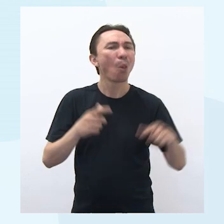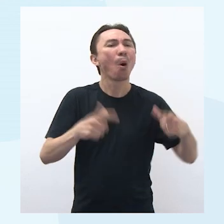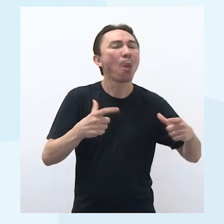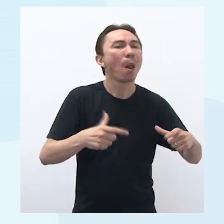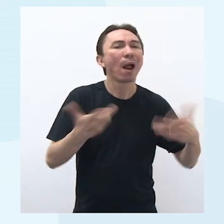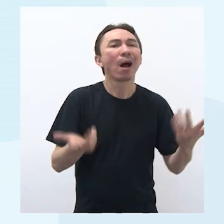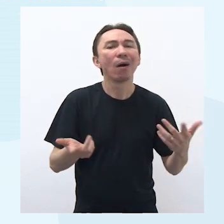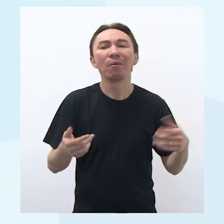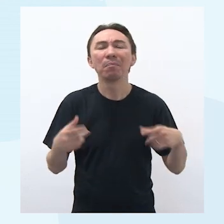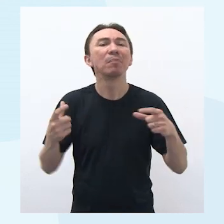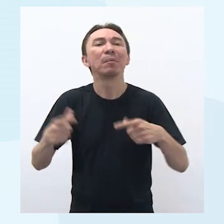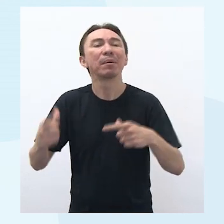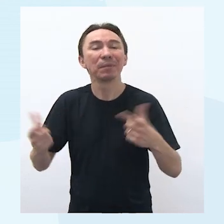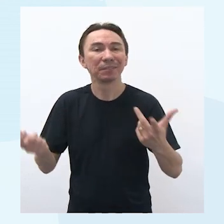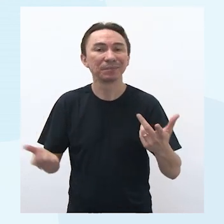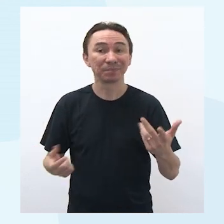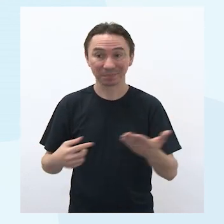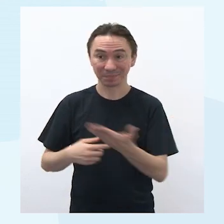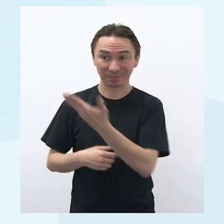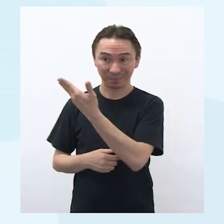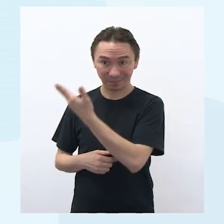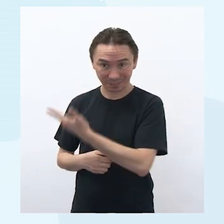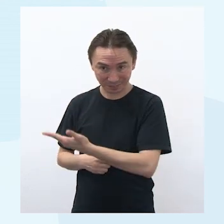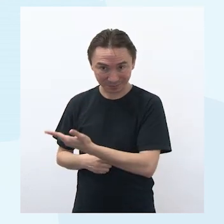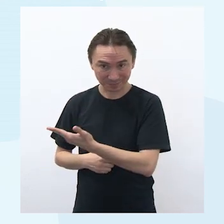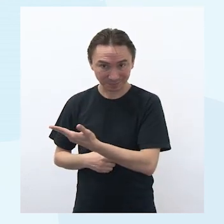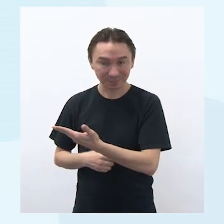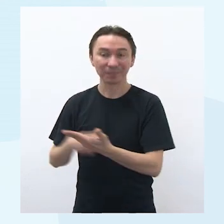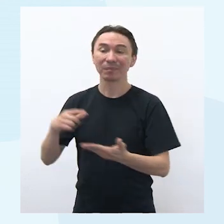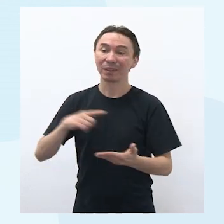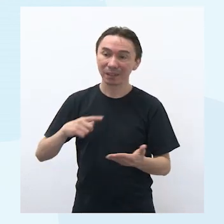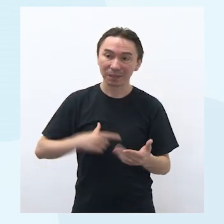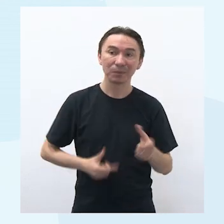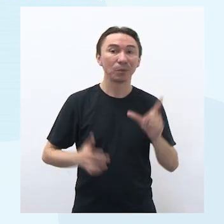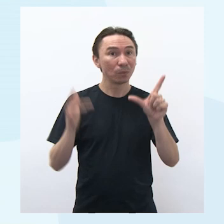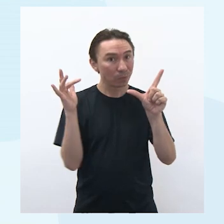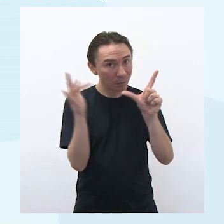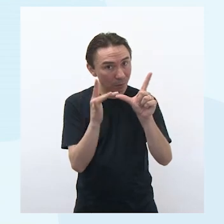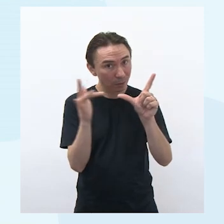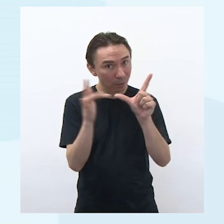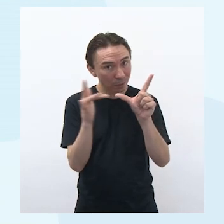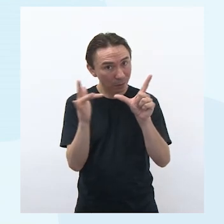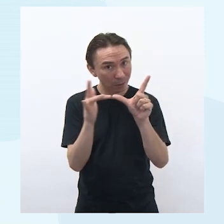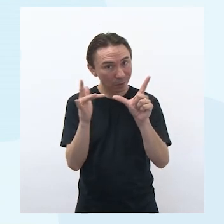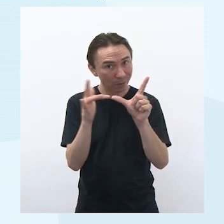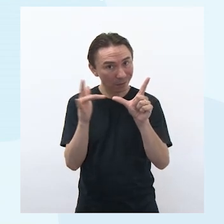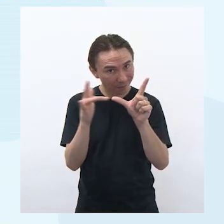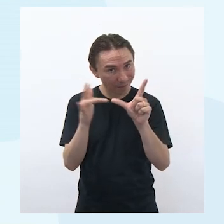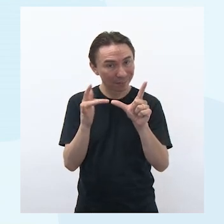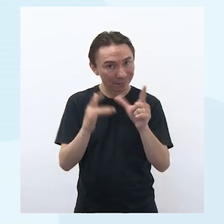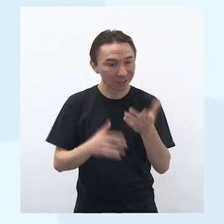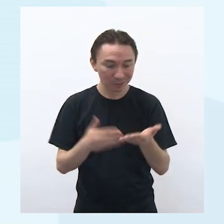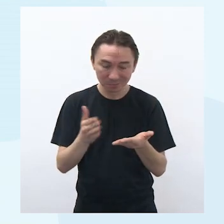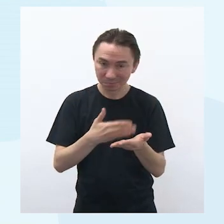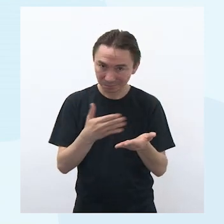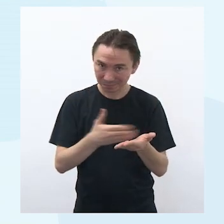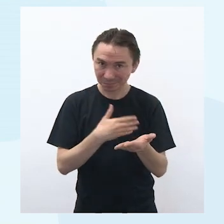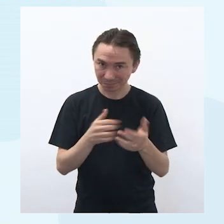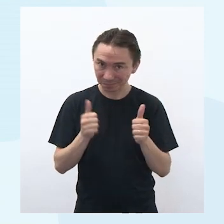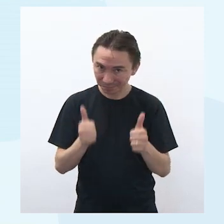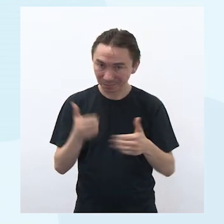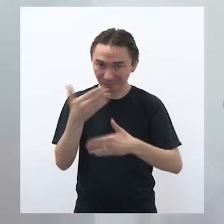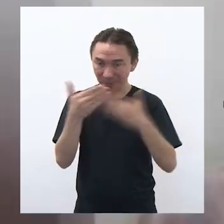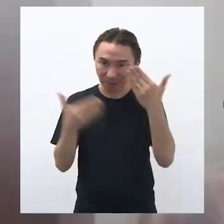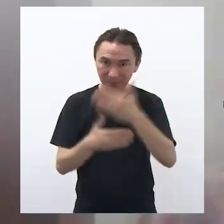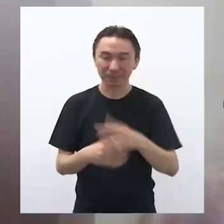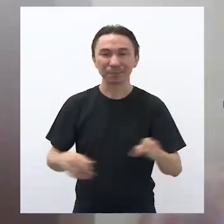Vai estar aqui no slide, tá o link do material. E aí eu vou falando, a Tati vai lembrando